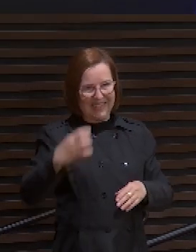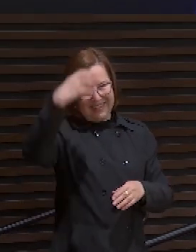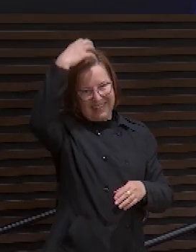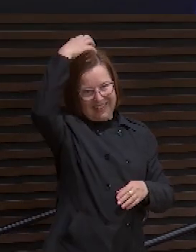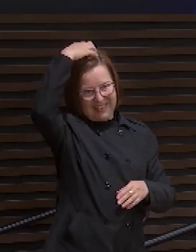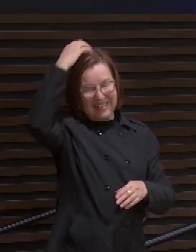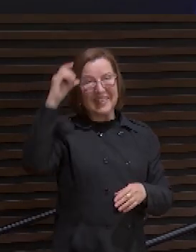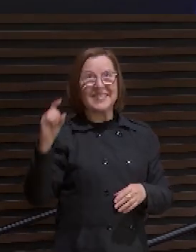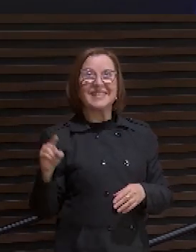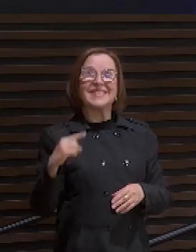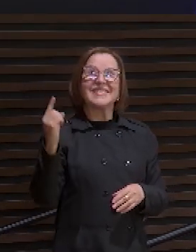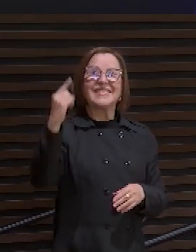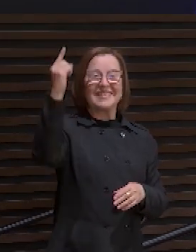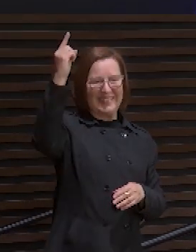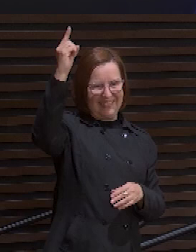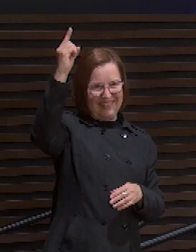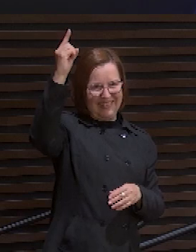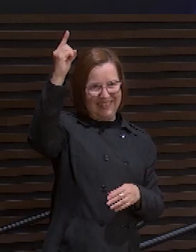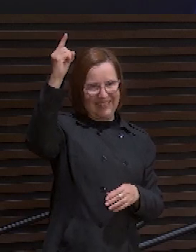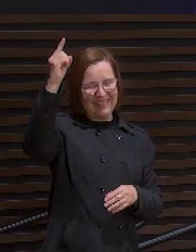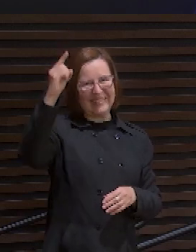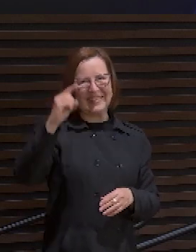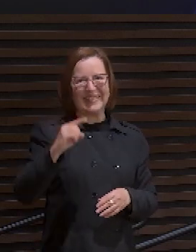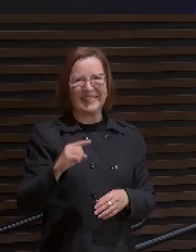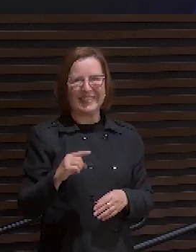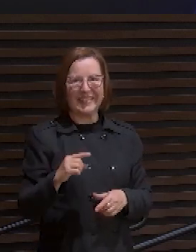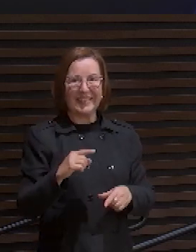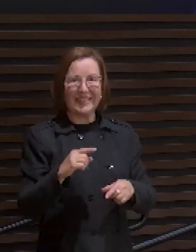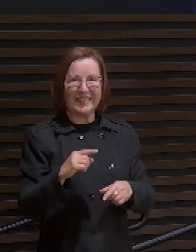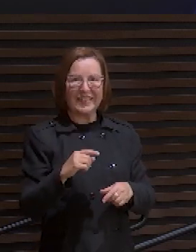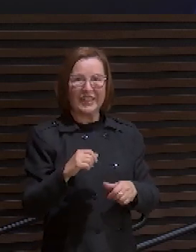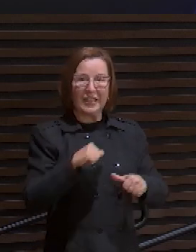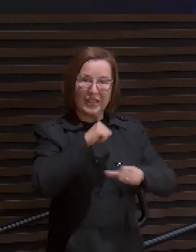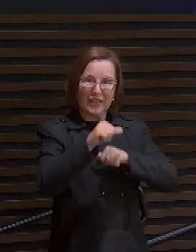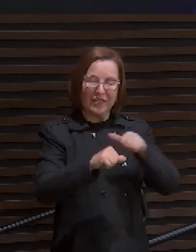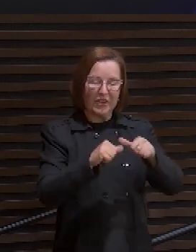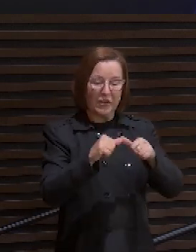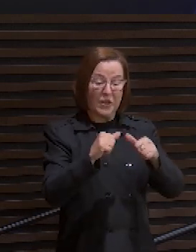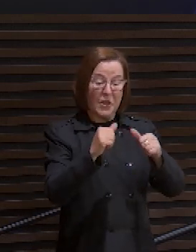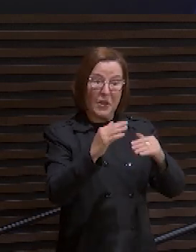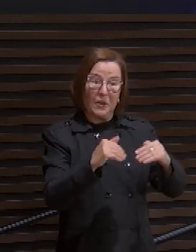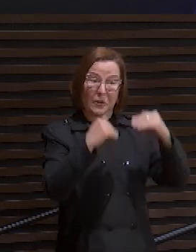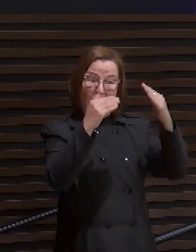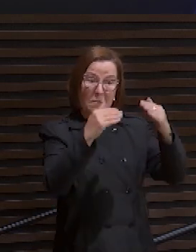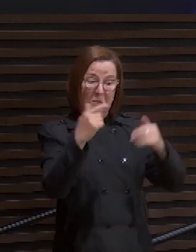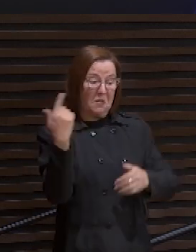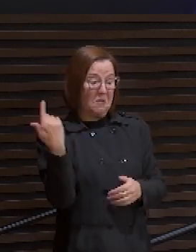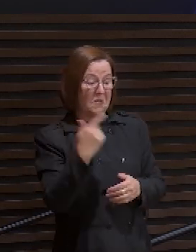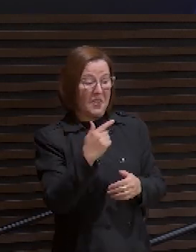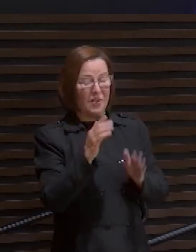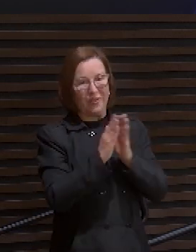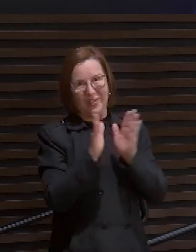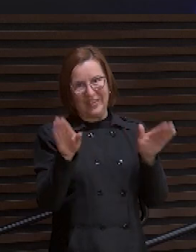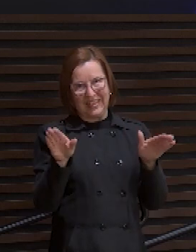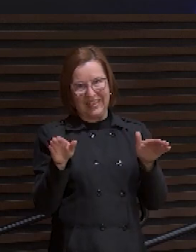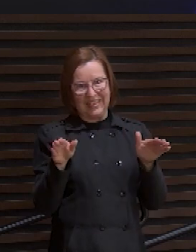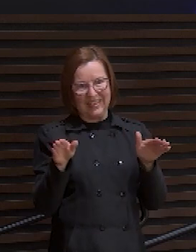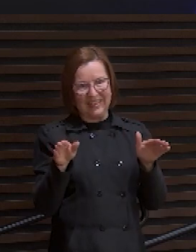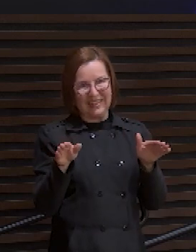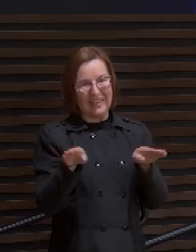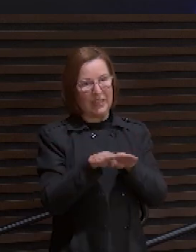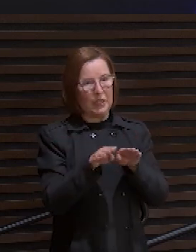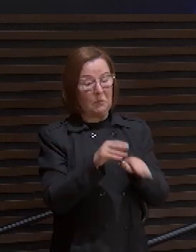nas alturas, tendo se tornado tão superior aos anjos quanto herdou mais